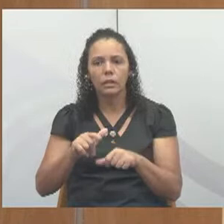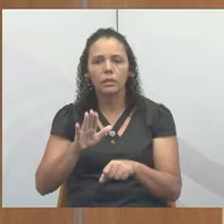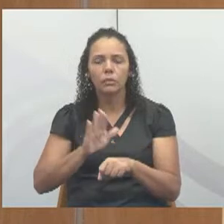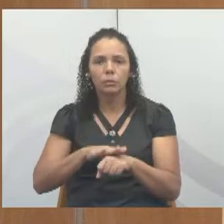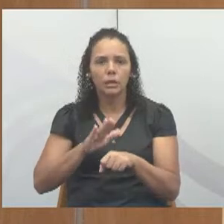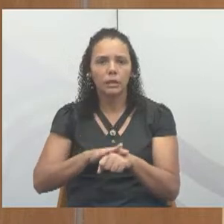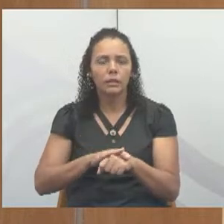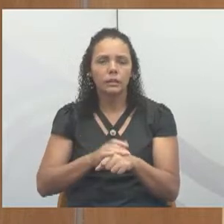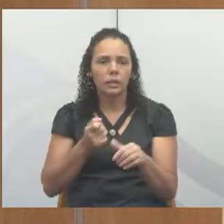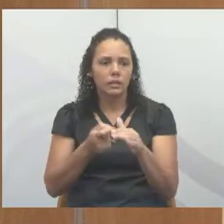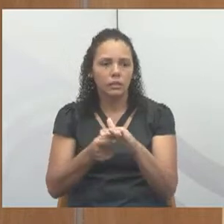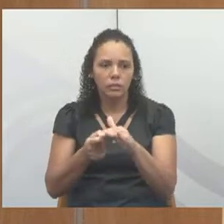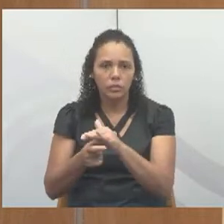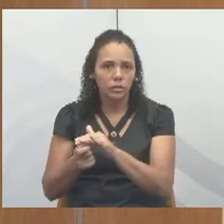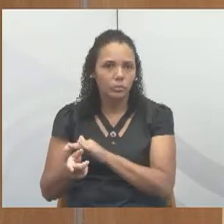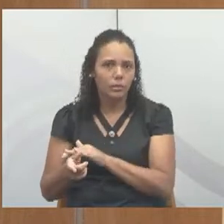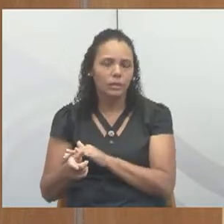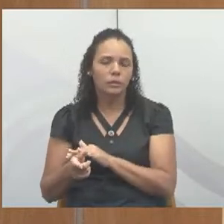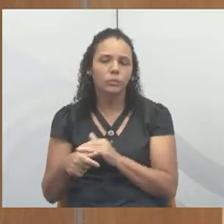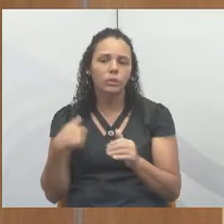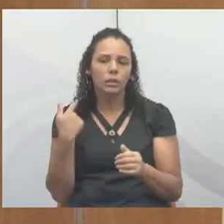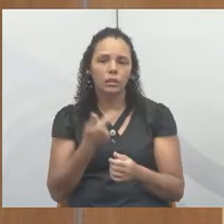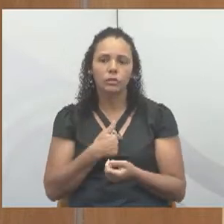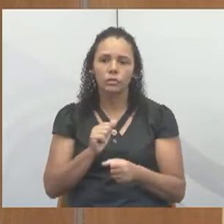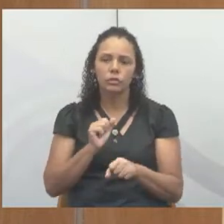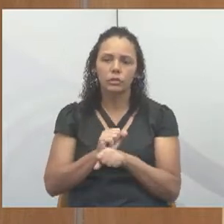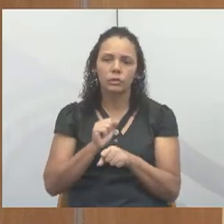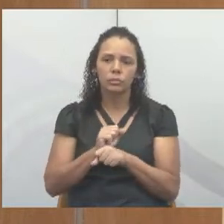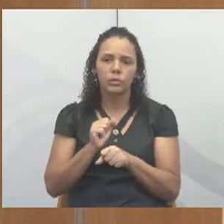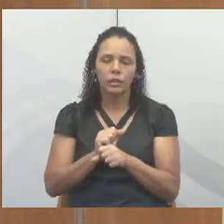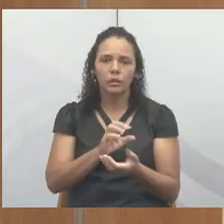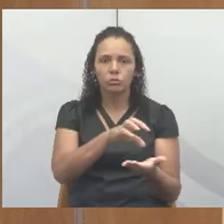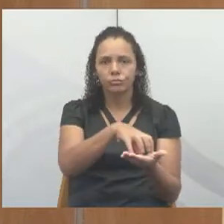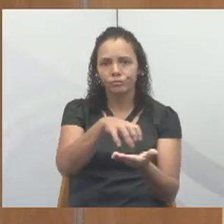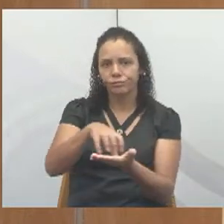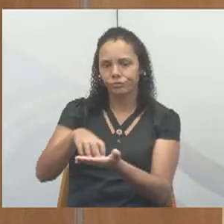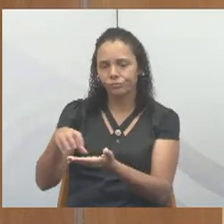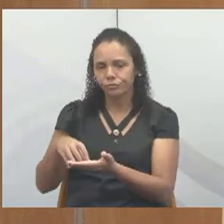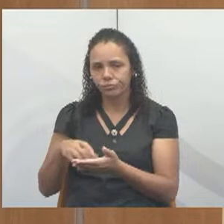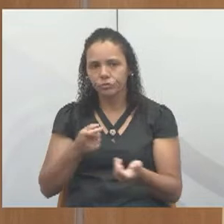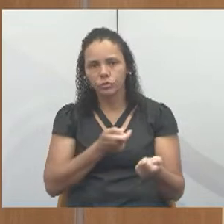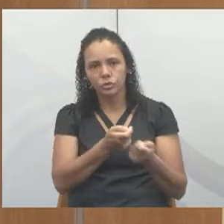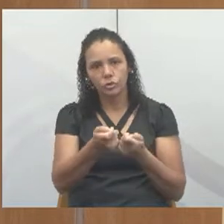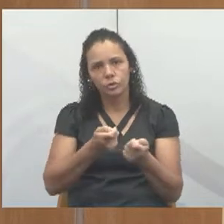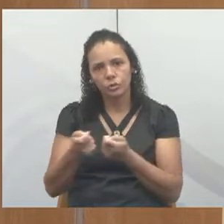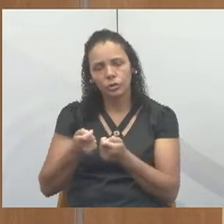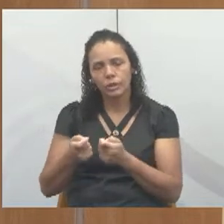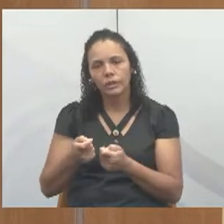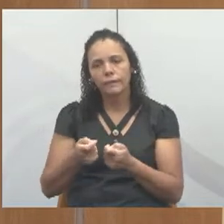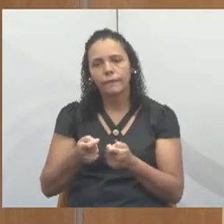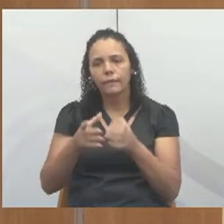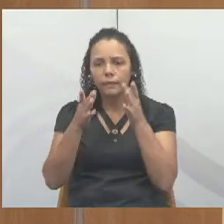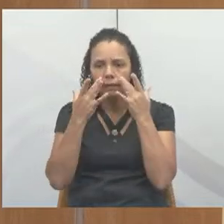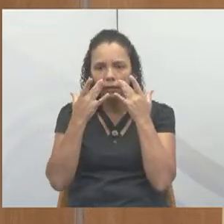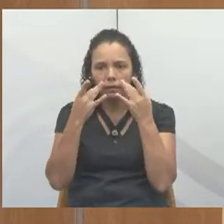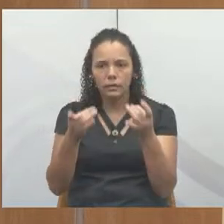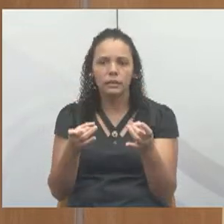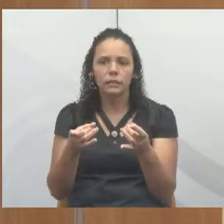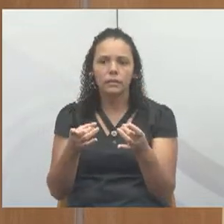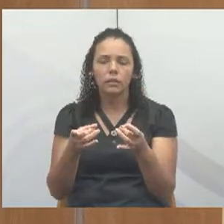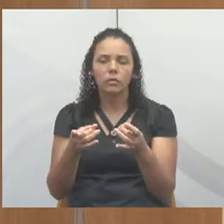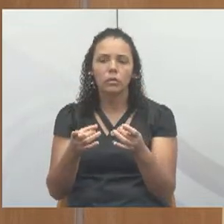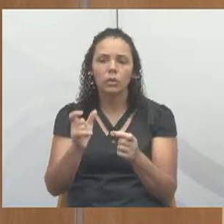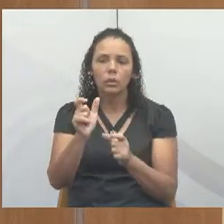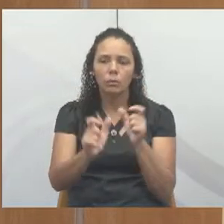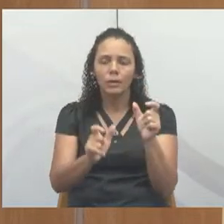decisão que a gente espera que os órgãos de controle, Defensoria e Ministério Público tenham mais atenção para as pessoas que